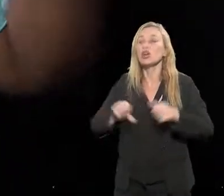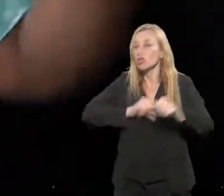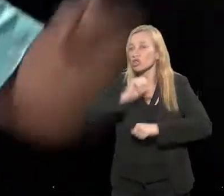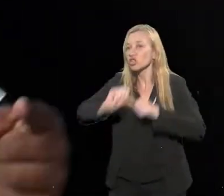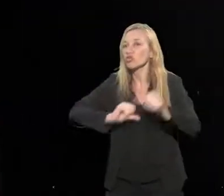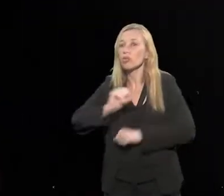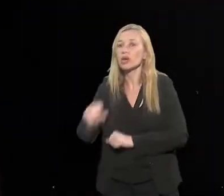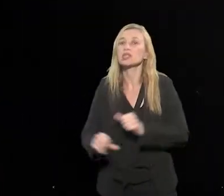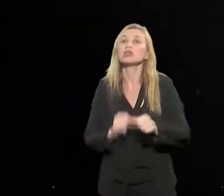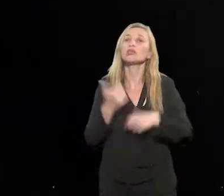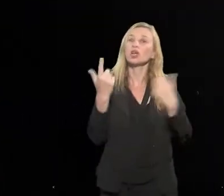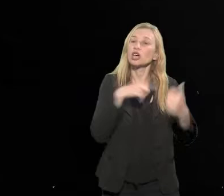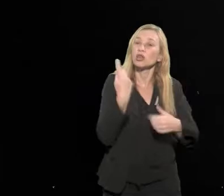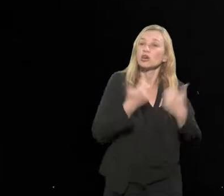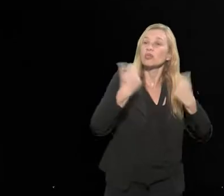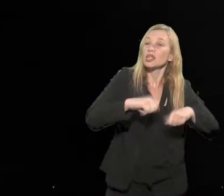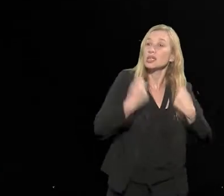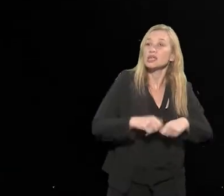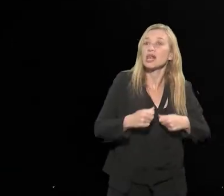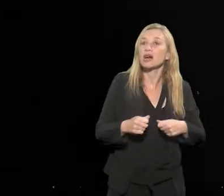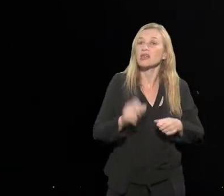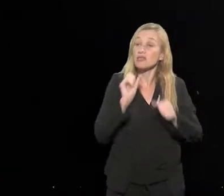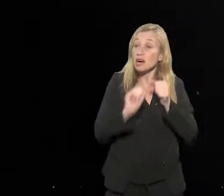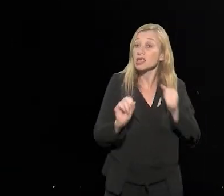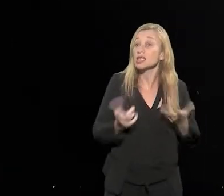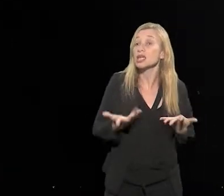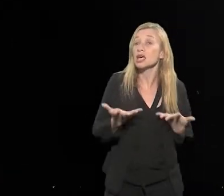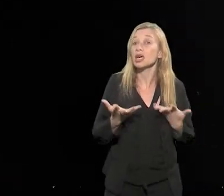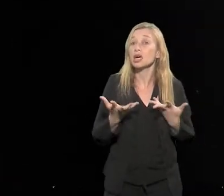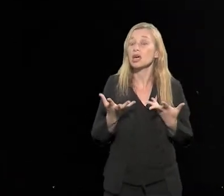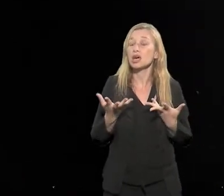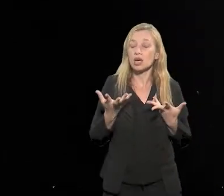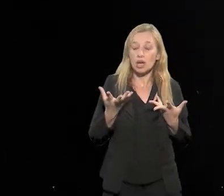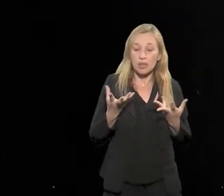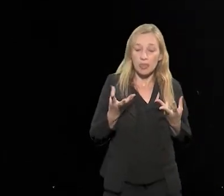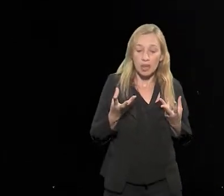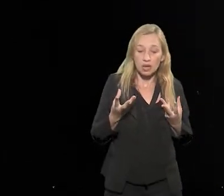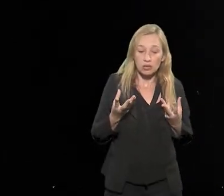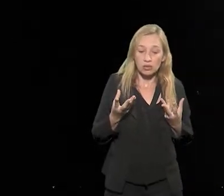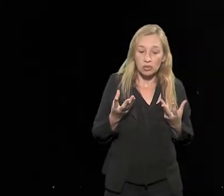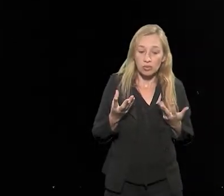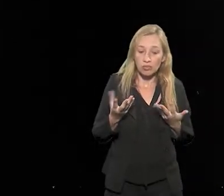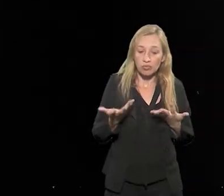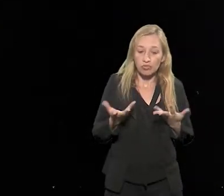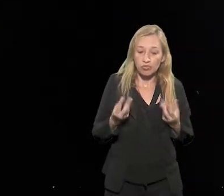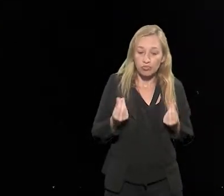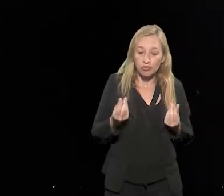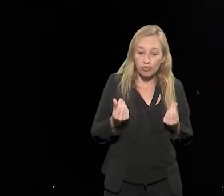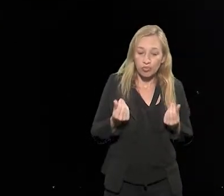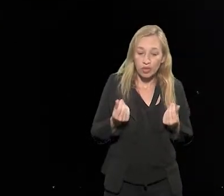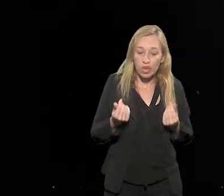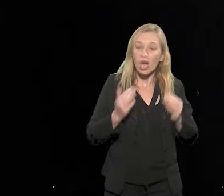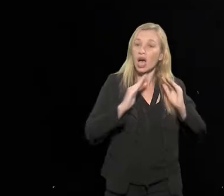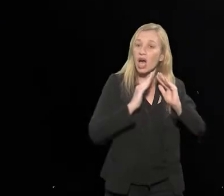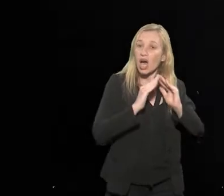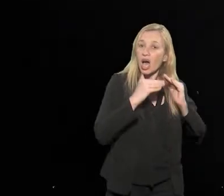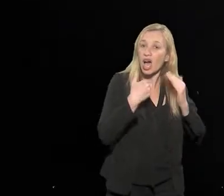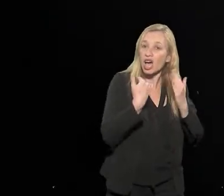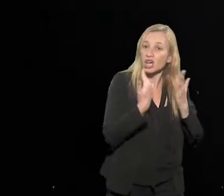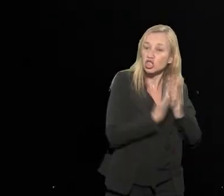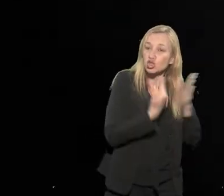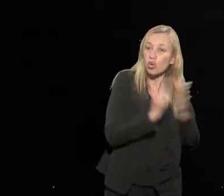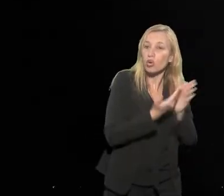com as transformações que a gente precisava fazer, assim. Tanto a escola